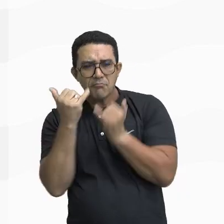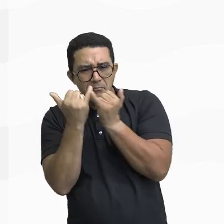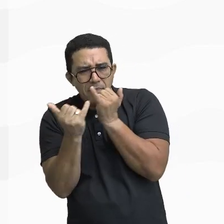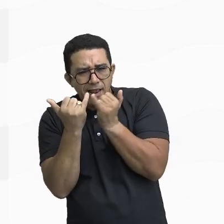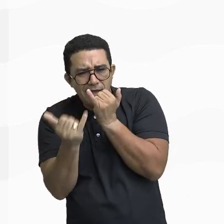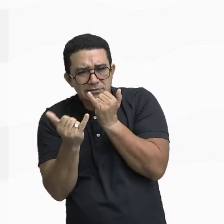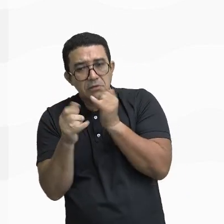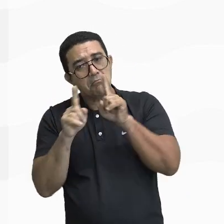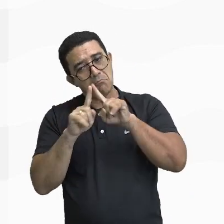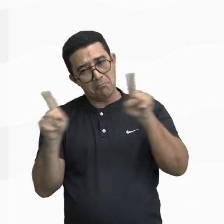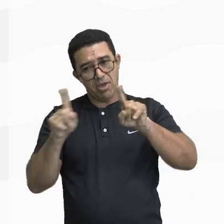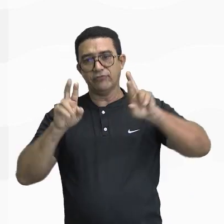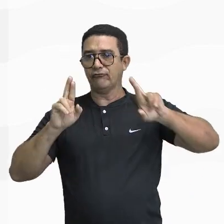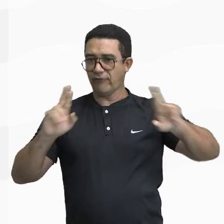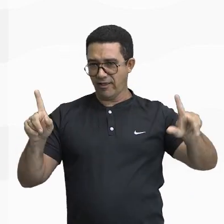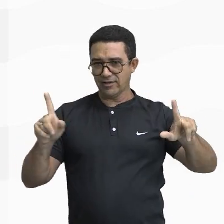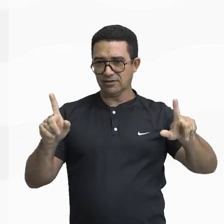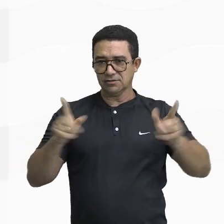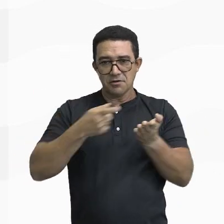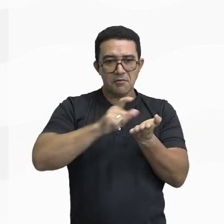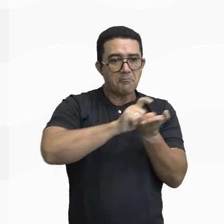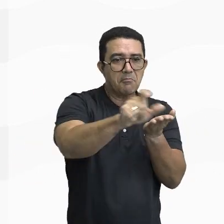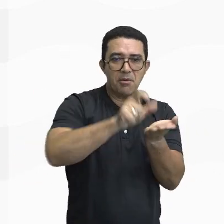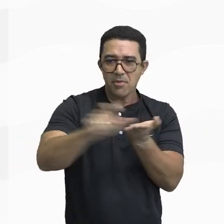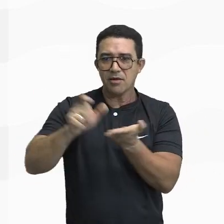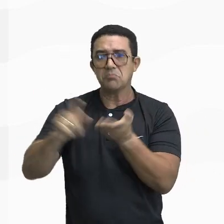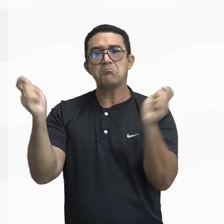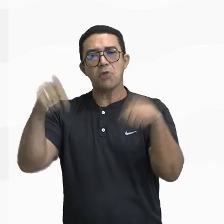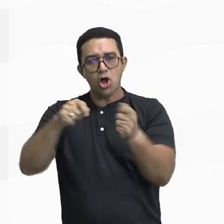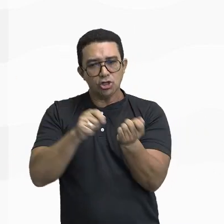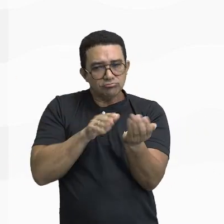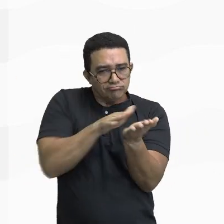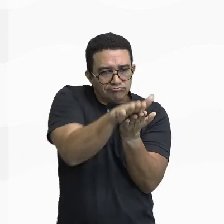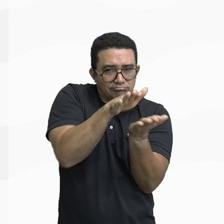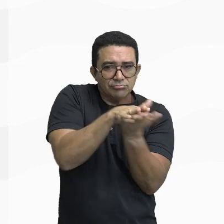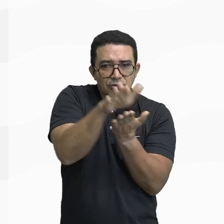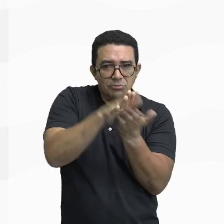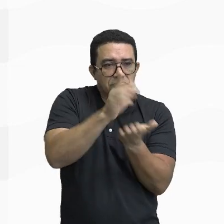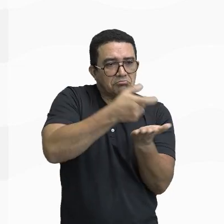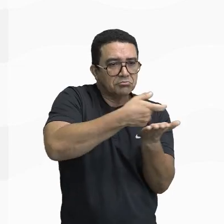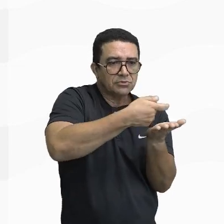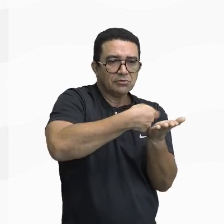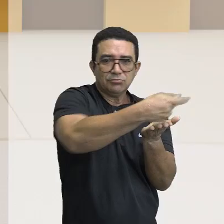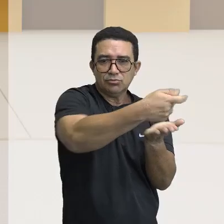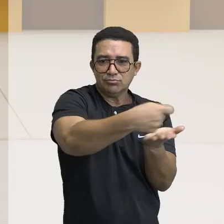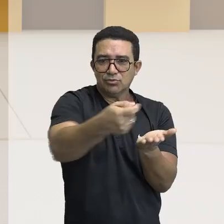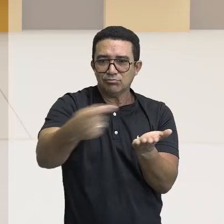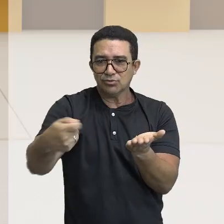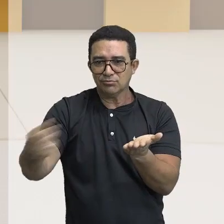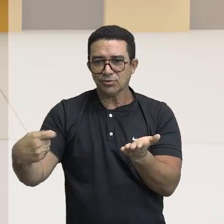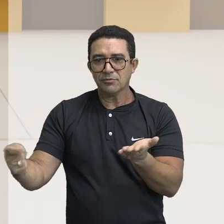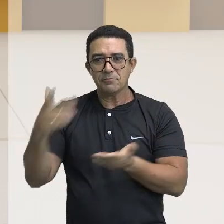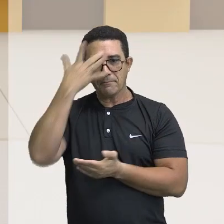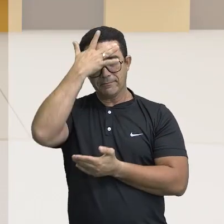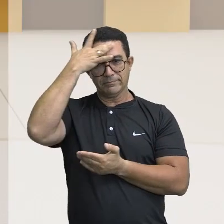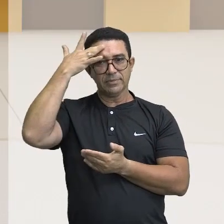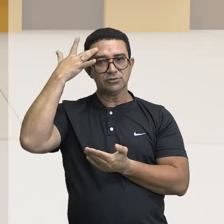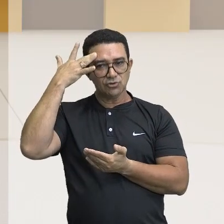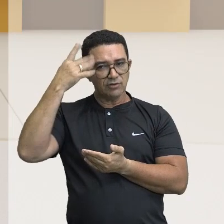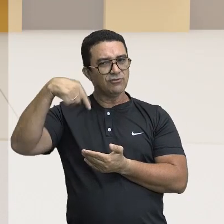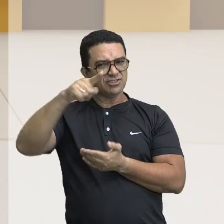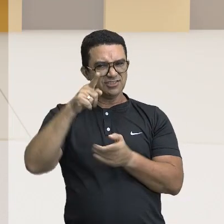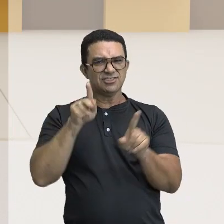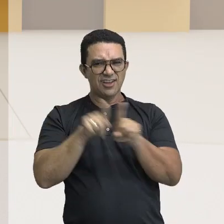O panfleto a gente pode imprimir, não é? E distribuir para as pessoas. Eu tenho certeza que vocês já